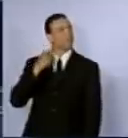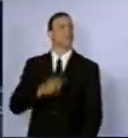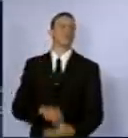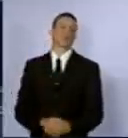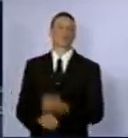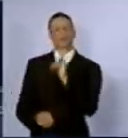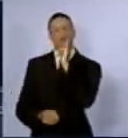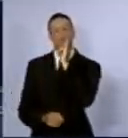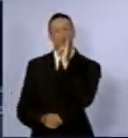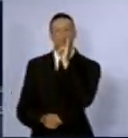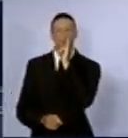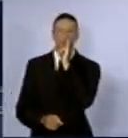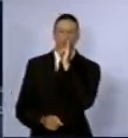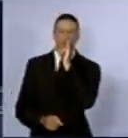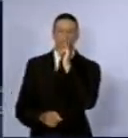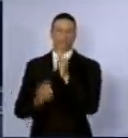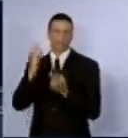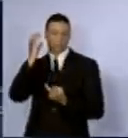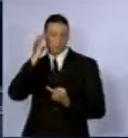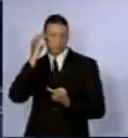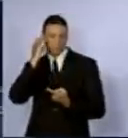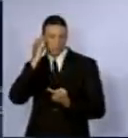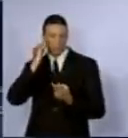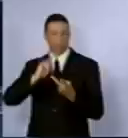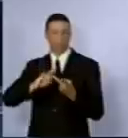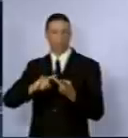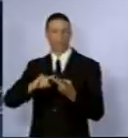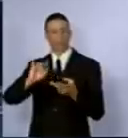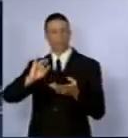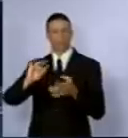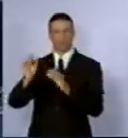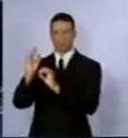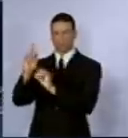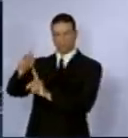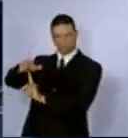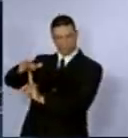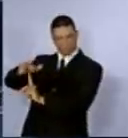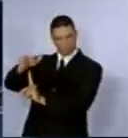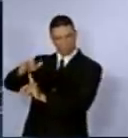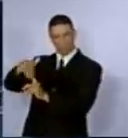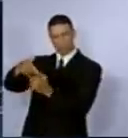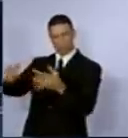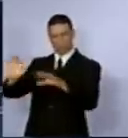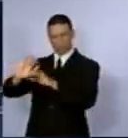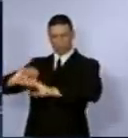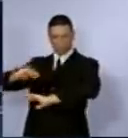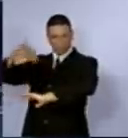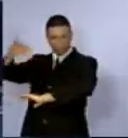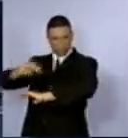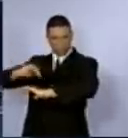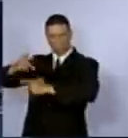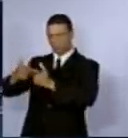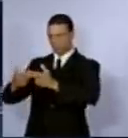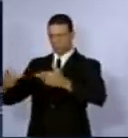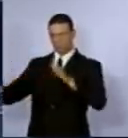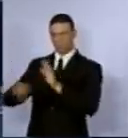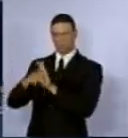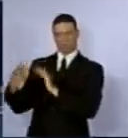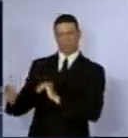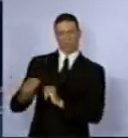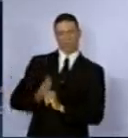como os celulares, o Wi-Fi e vários outros aparatos que estão em nossas vidas, de